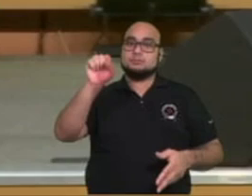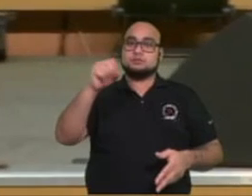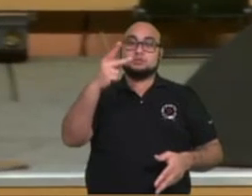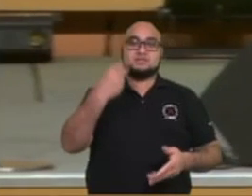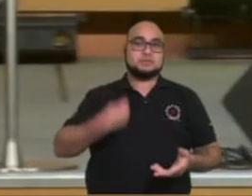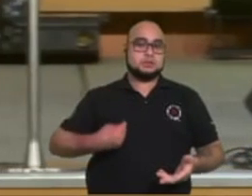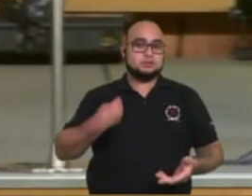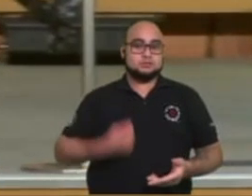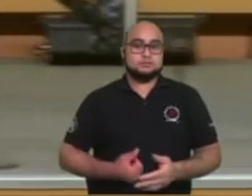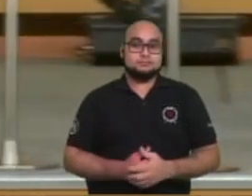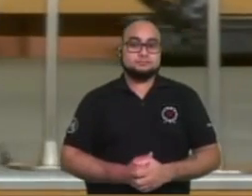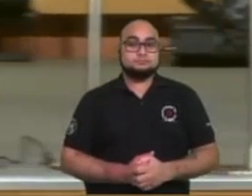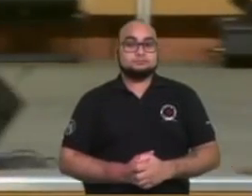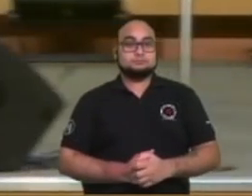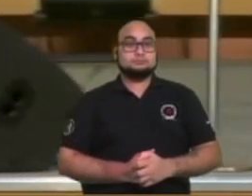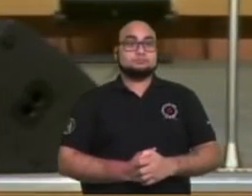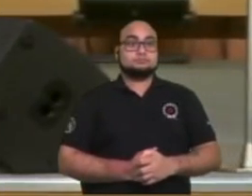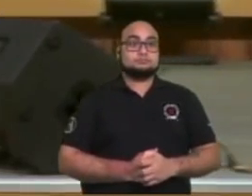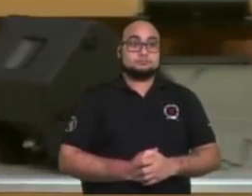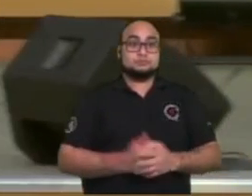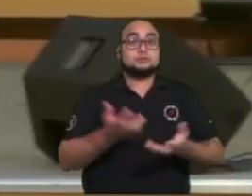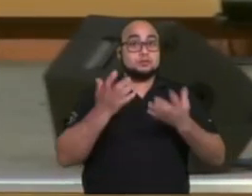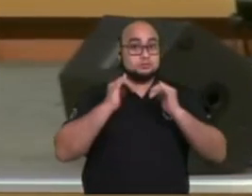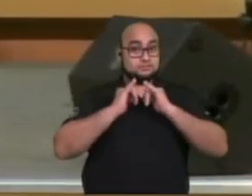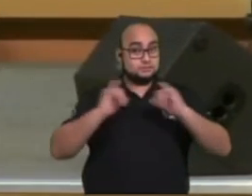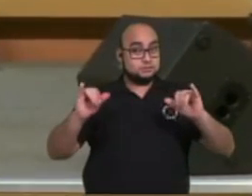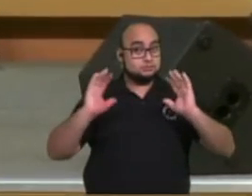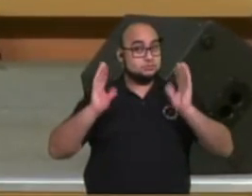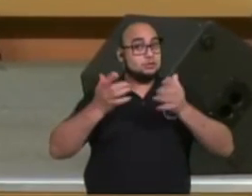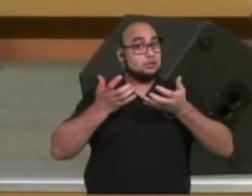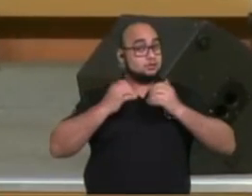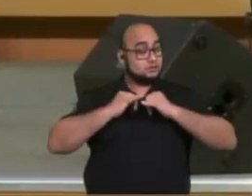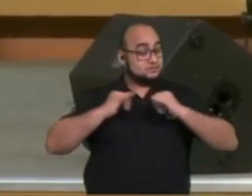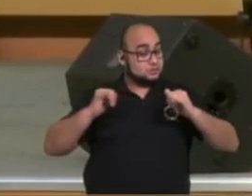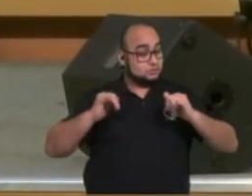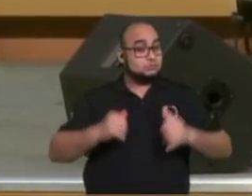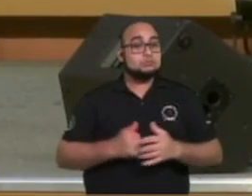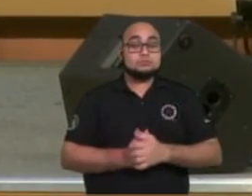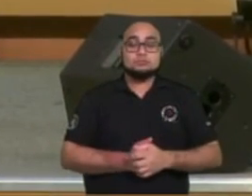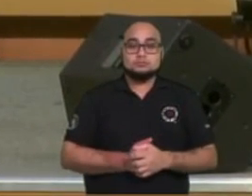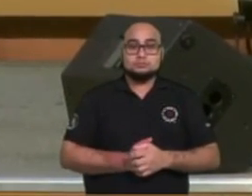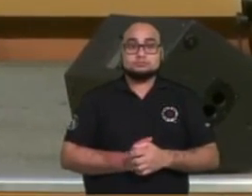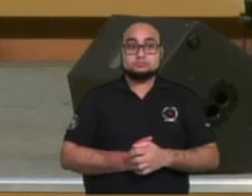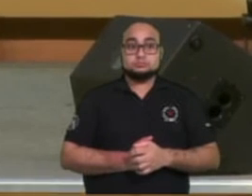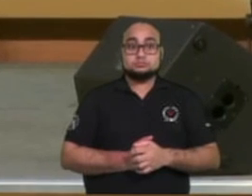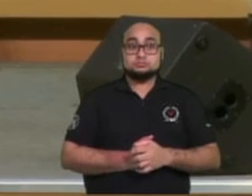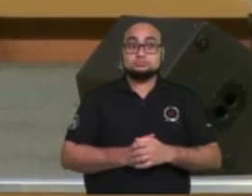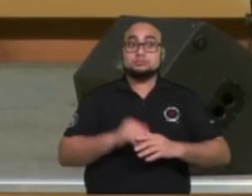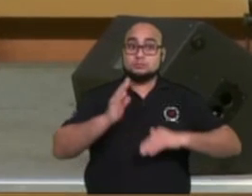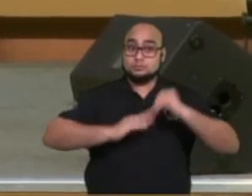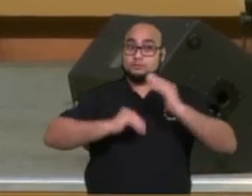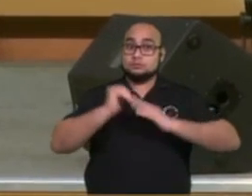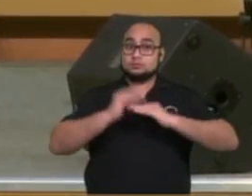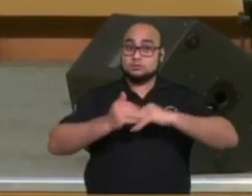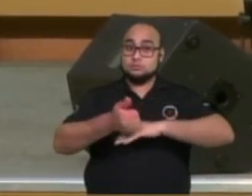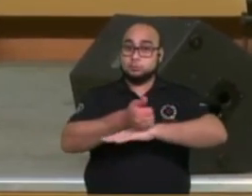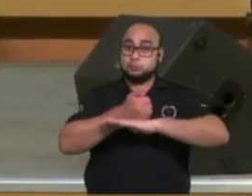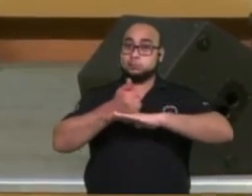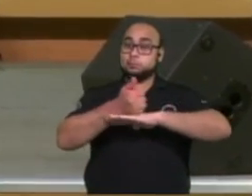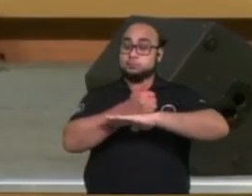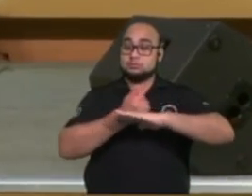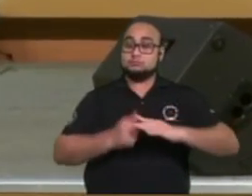Ah mas eu queria declarar o que você tem aptidões e talentos